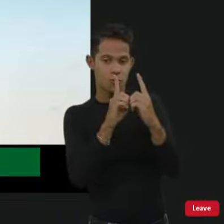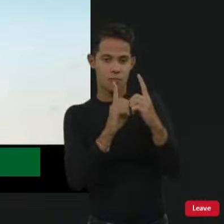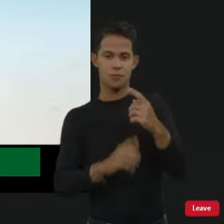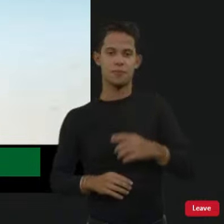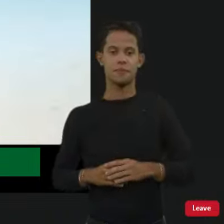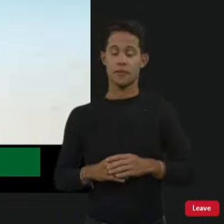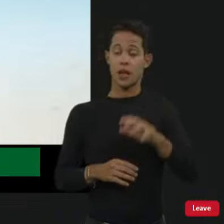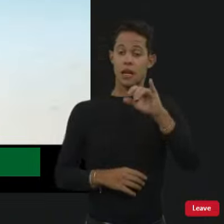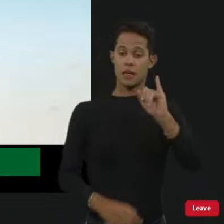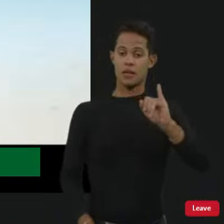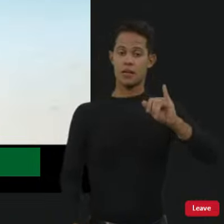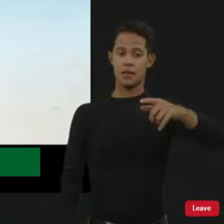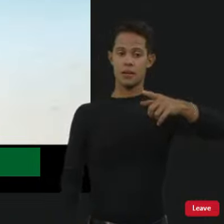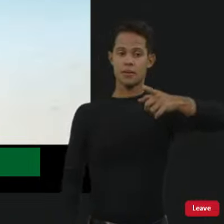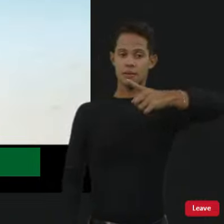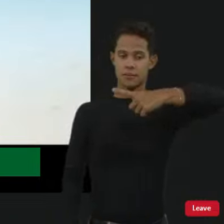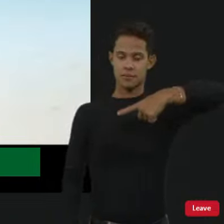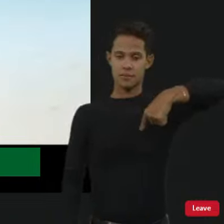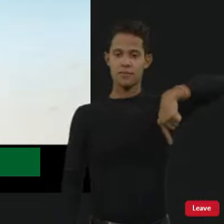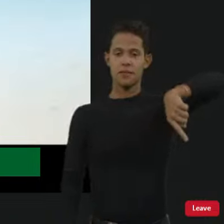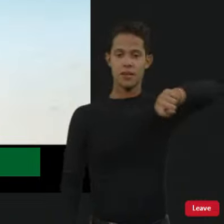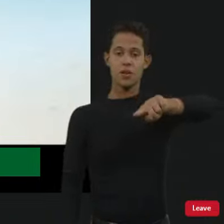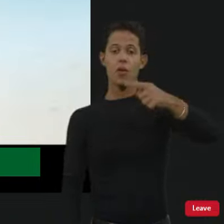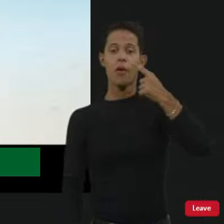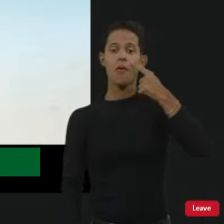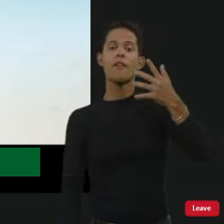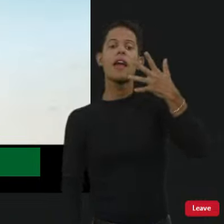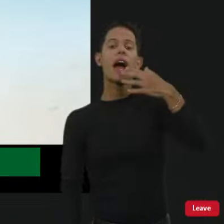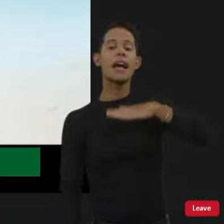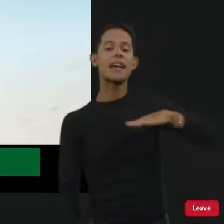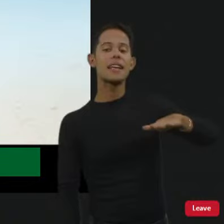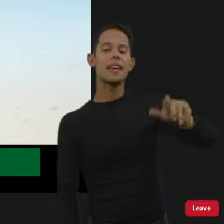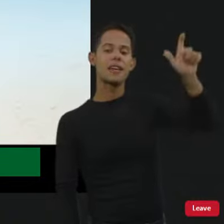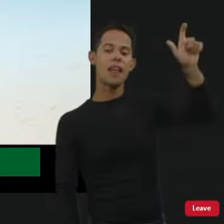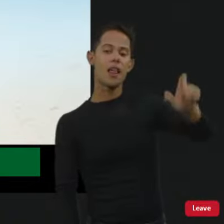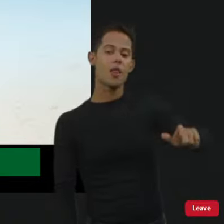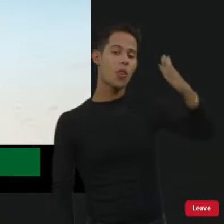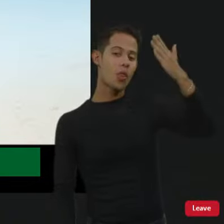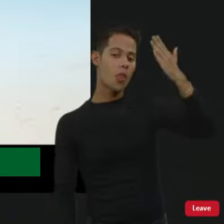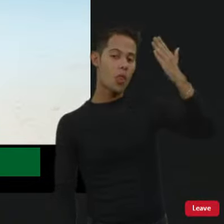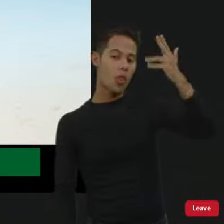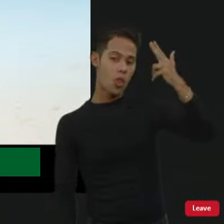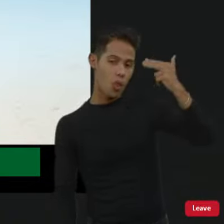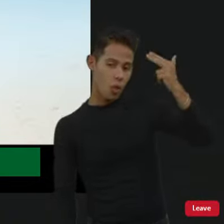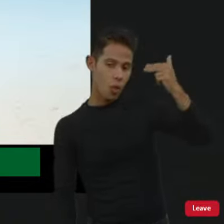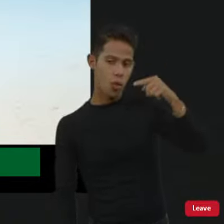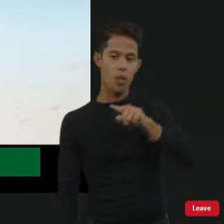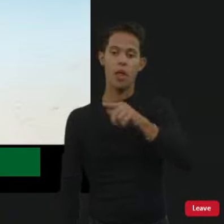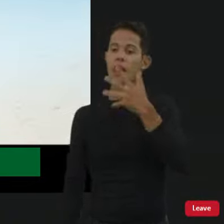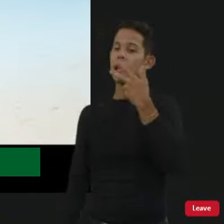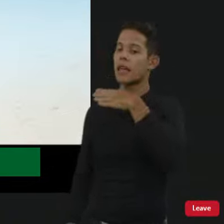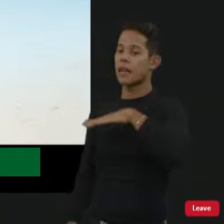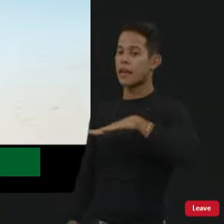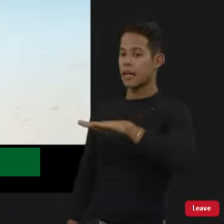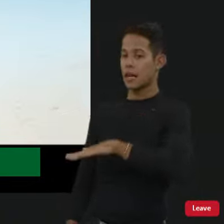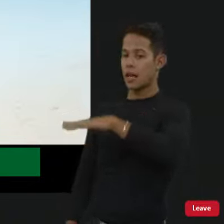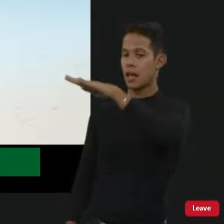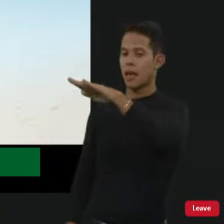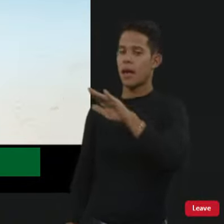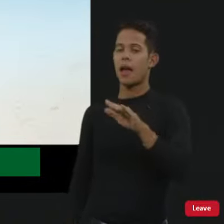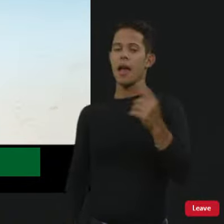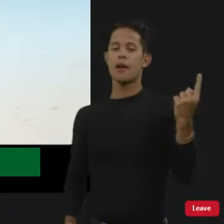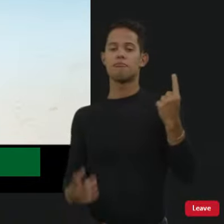Quando a gente vai ver essas crianças com acondroplasia, em crianças normais, adultos, a relação tronco e membros é em torno de